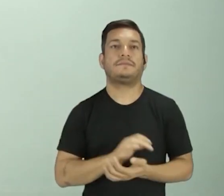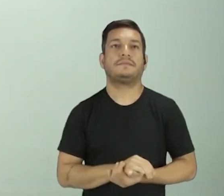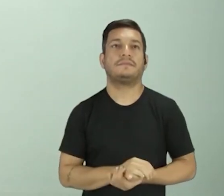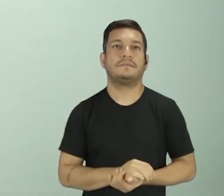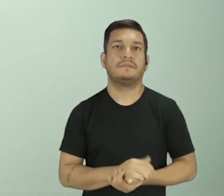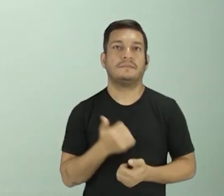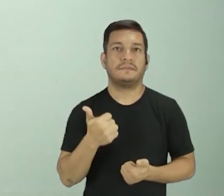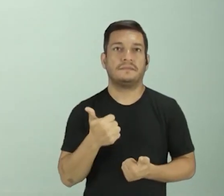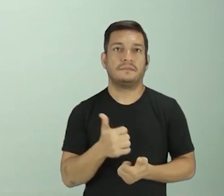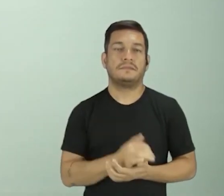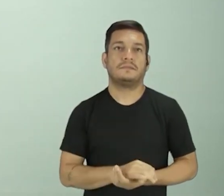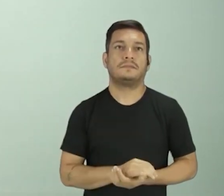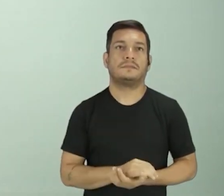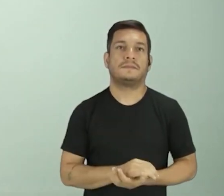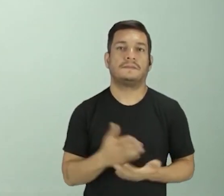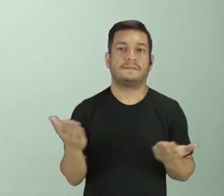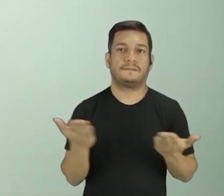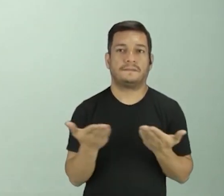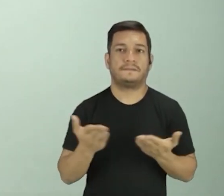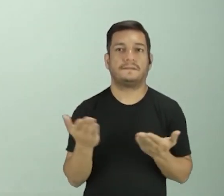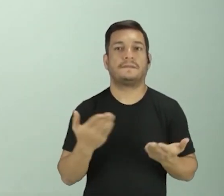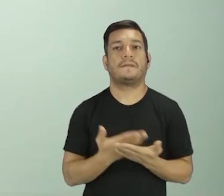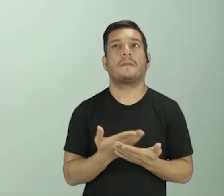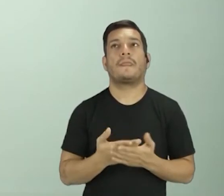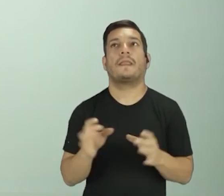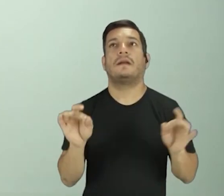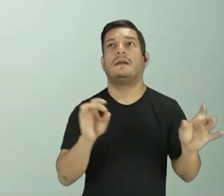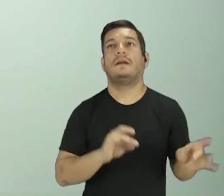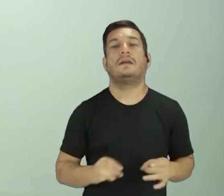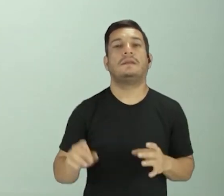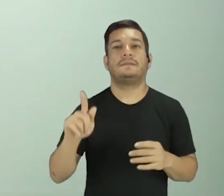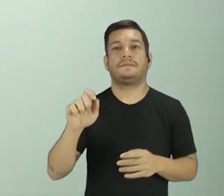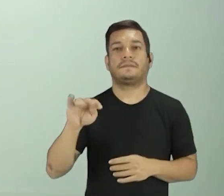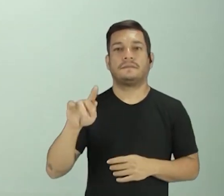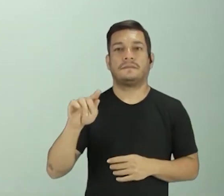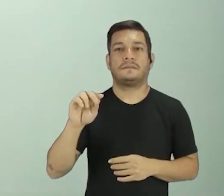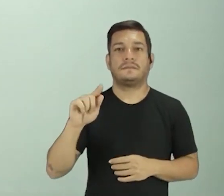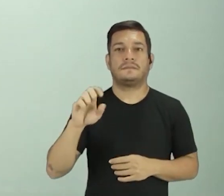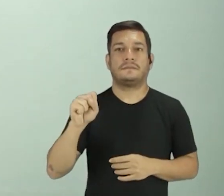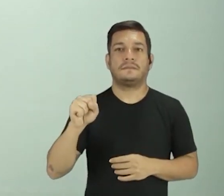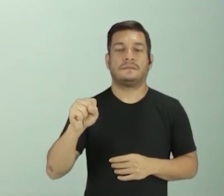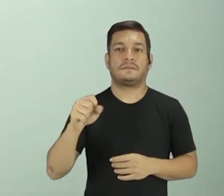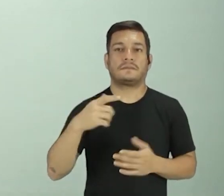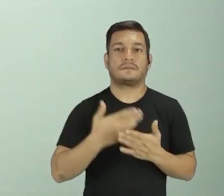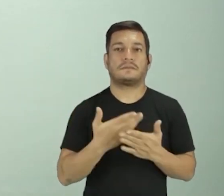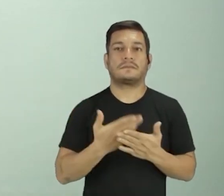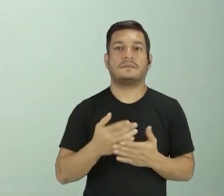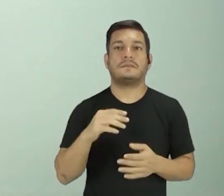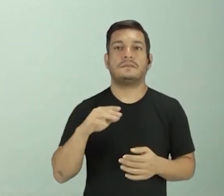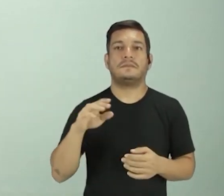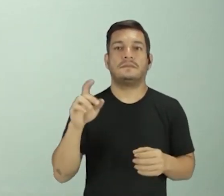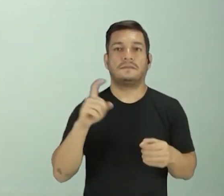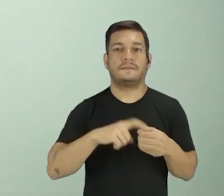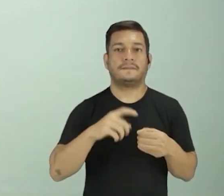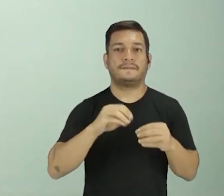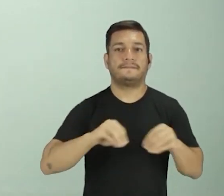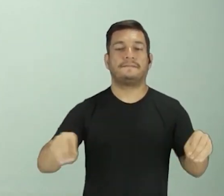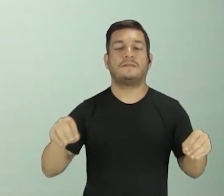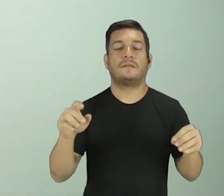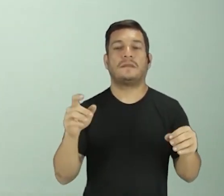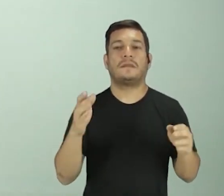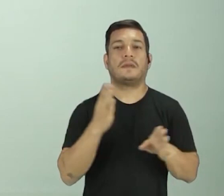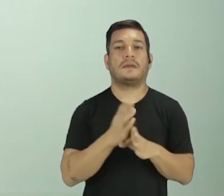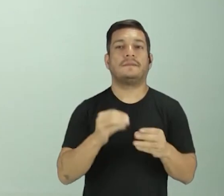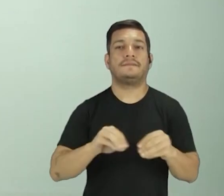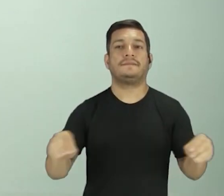Tá bom? Então, hoje a nossa aula especial gametogênese Estudem mitose, meiose e gametogênese